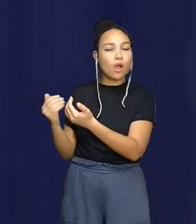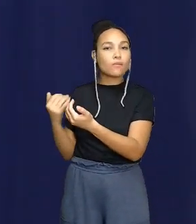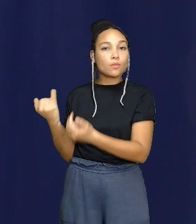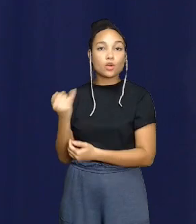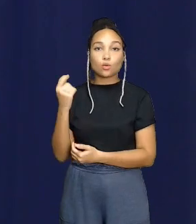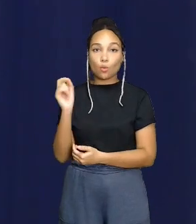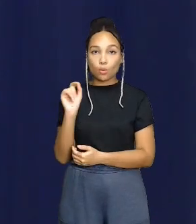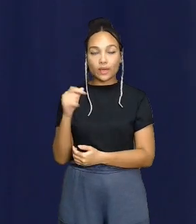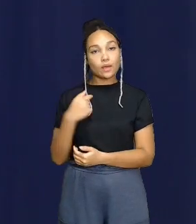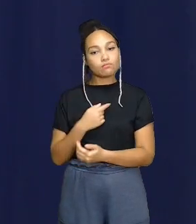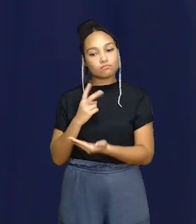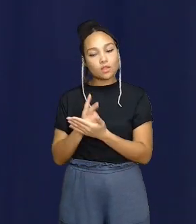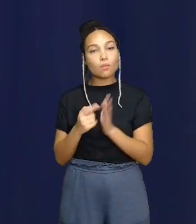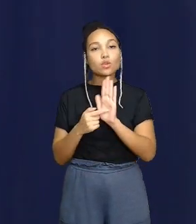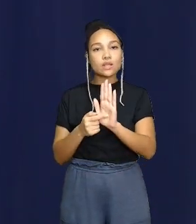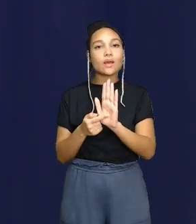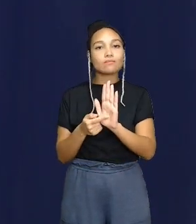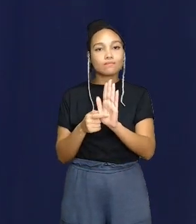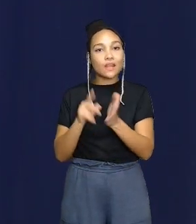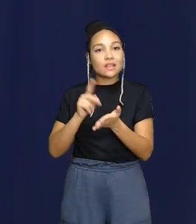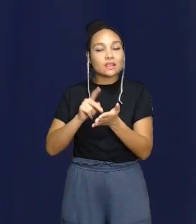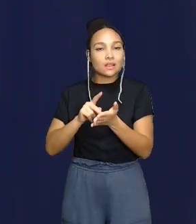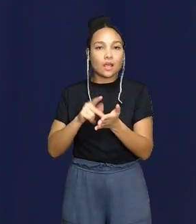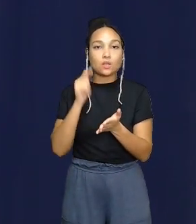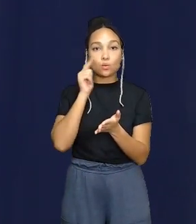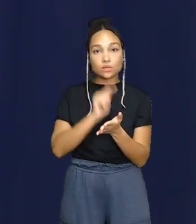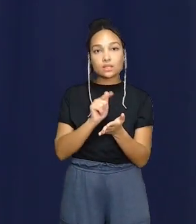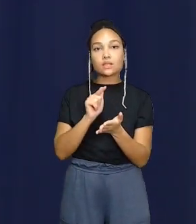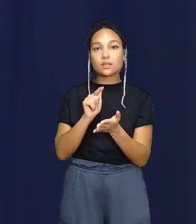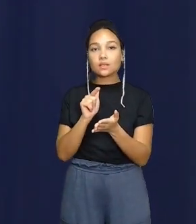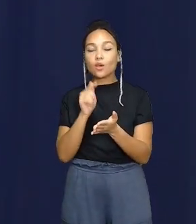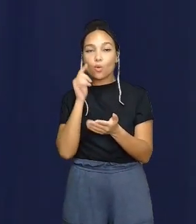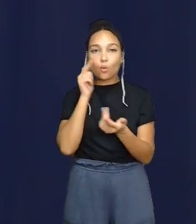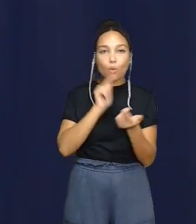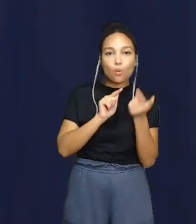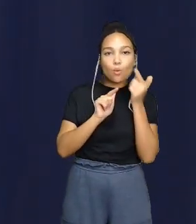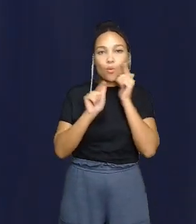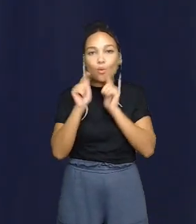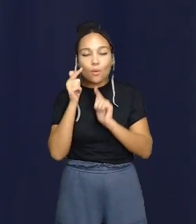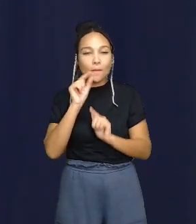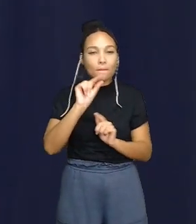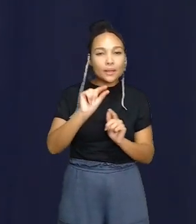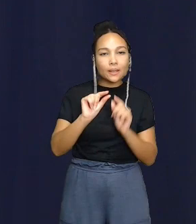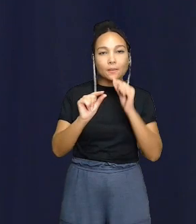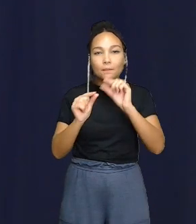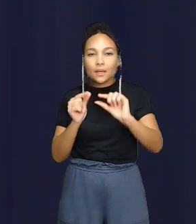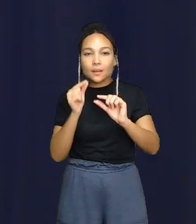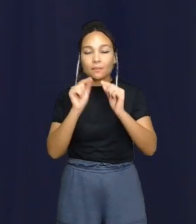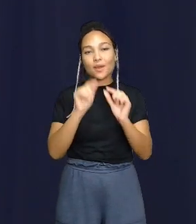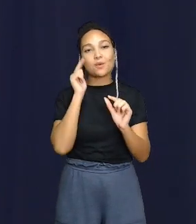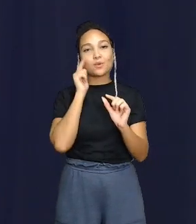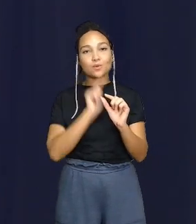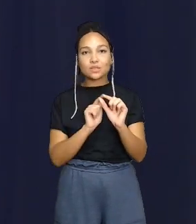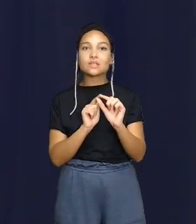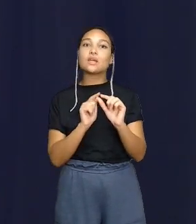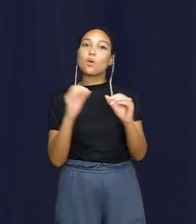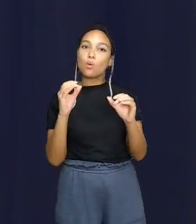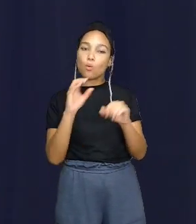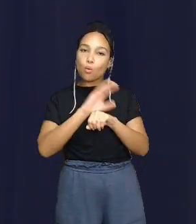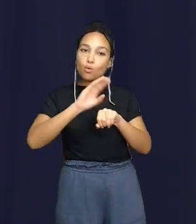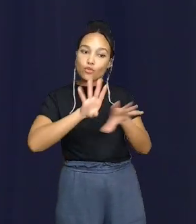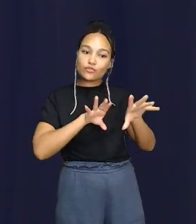isso para eles, né? Eles terem pequenas conquistas para eles conseguirem aí fechar esse curso e tornar